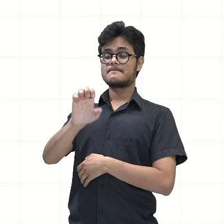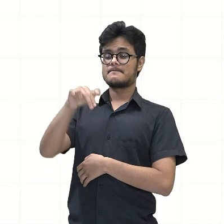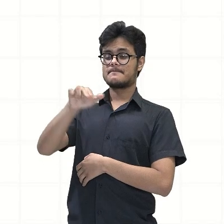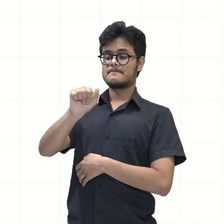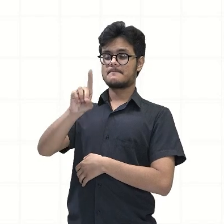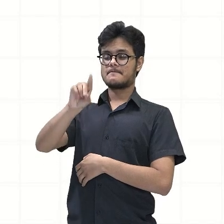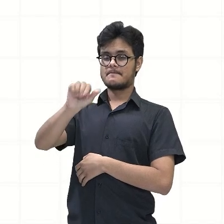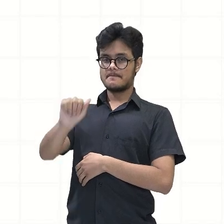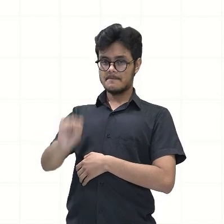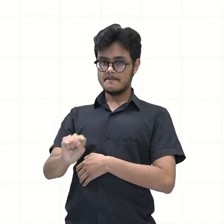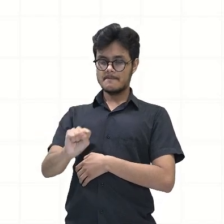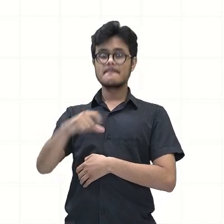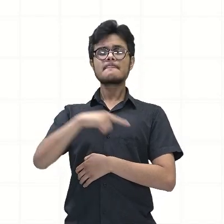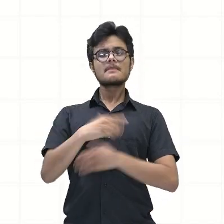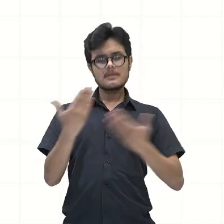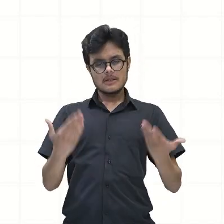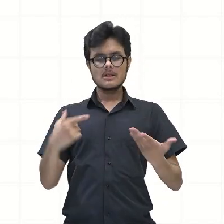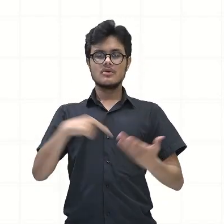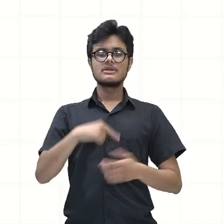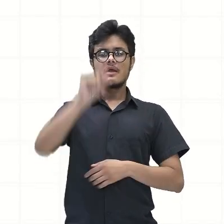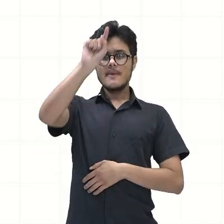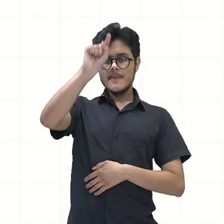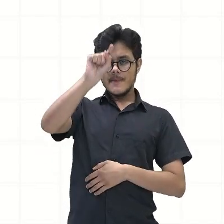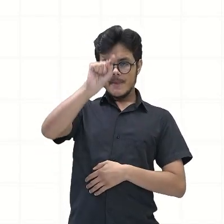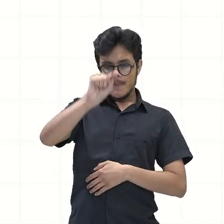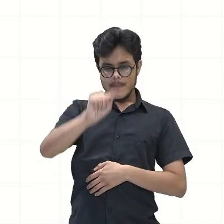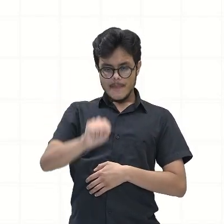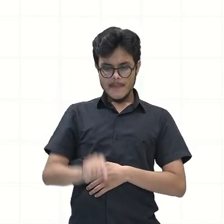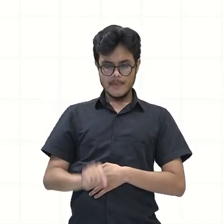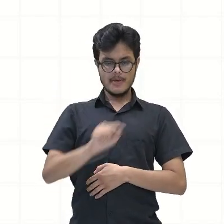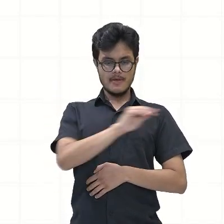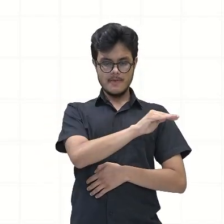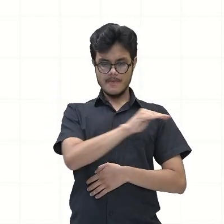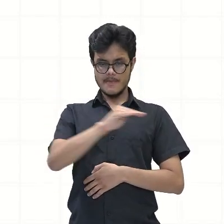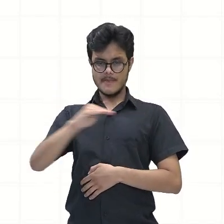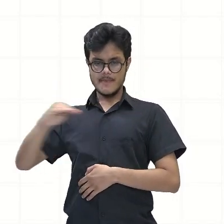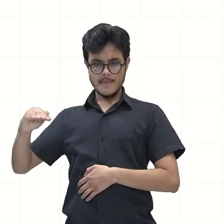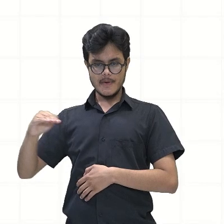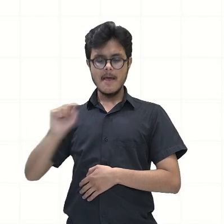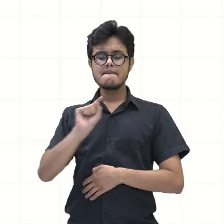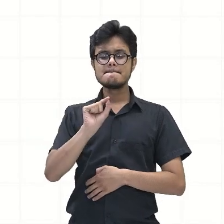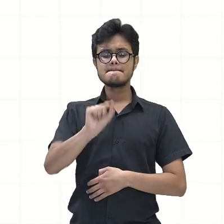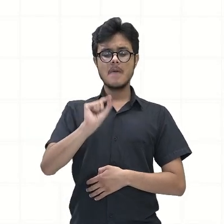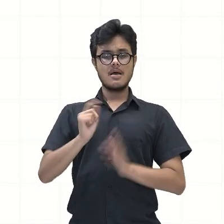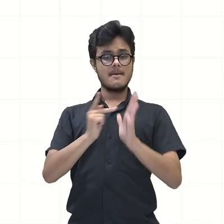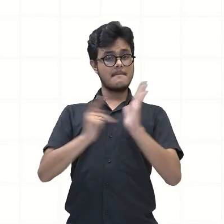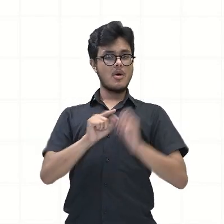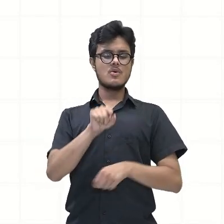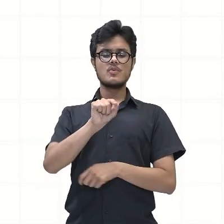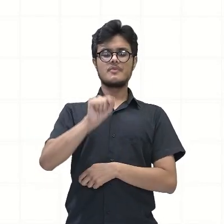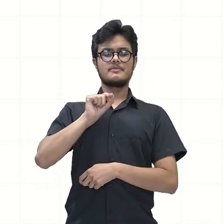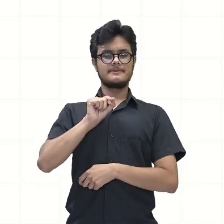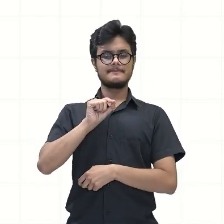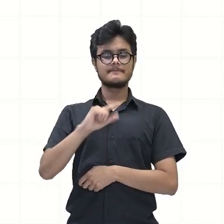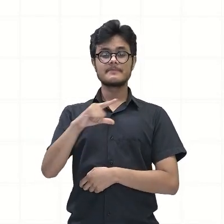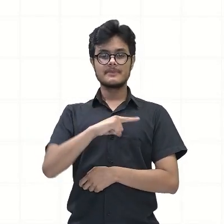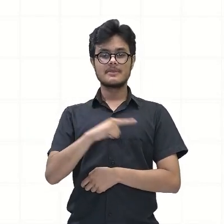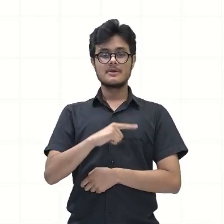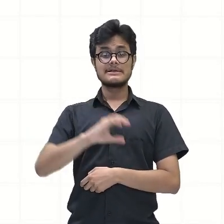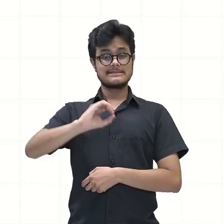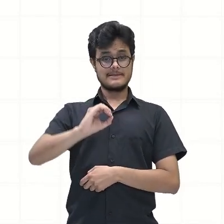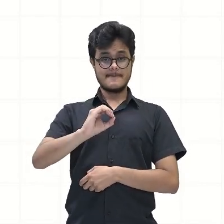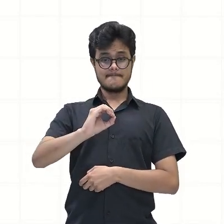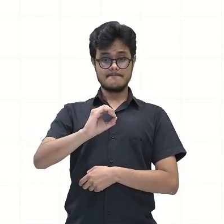vão se cruzar em um ponto, né? Elas são perpendiculares aí, elas vão se cruzar nesse ponto que é o